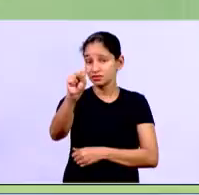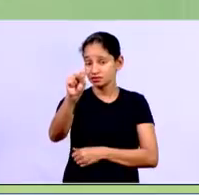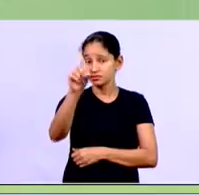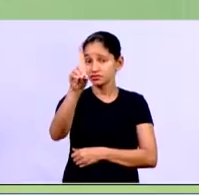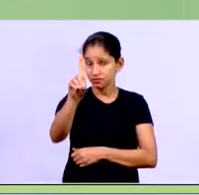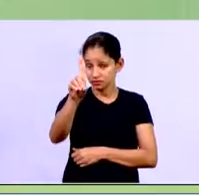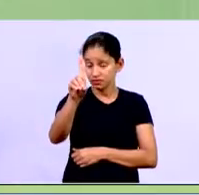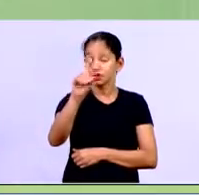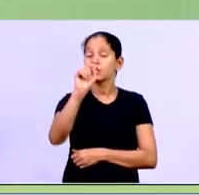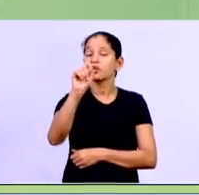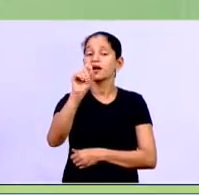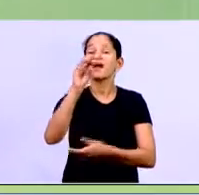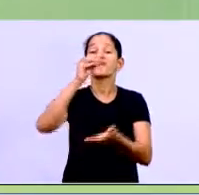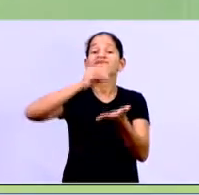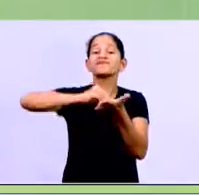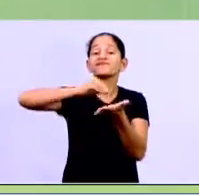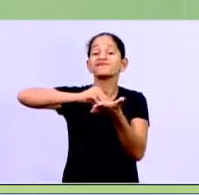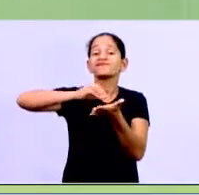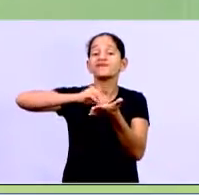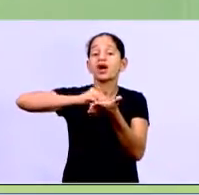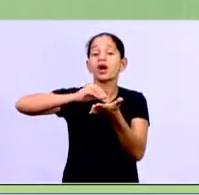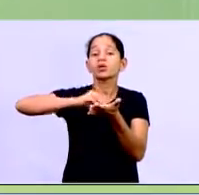devedor.